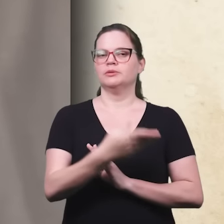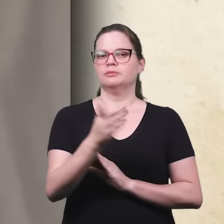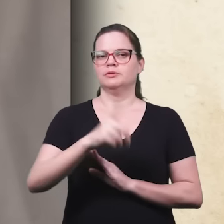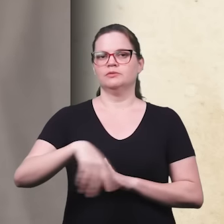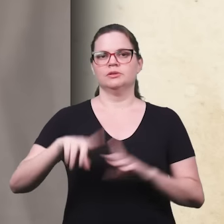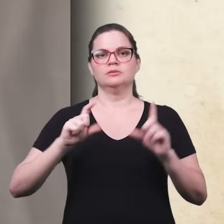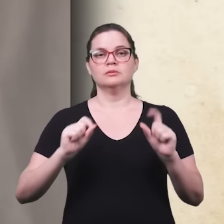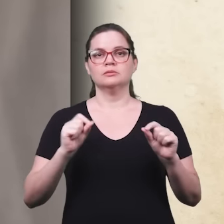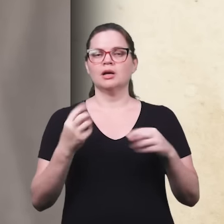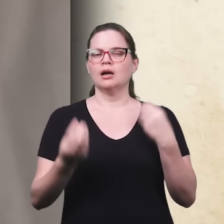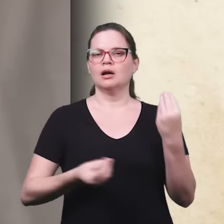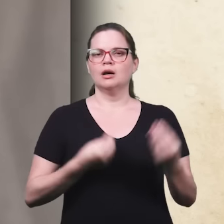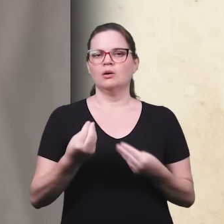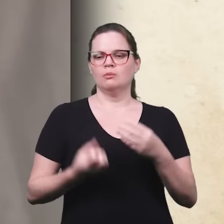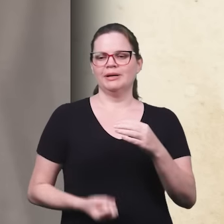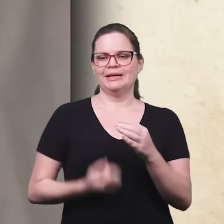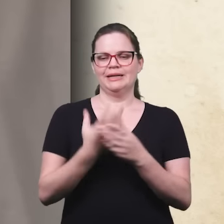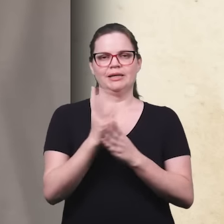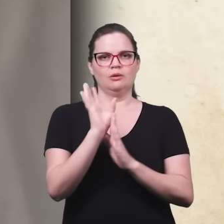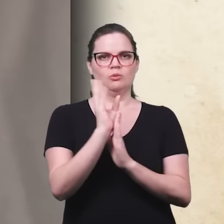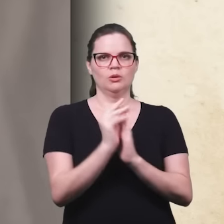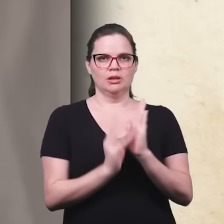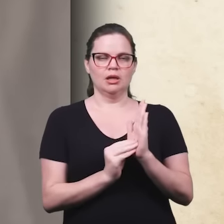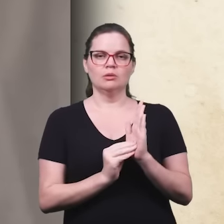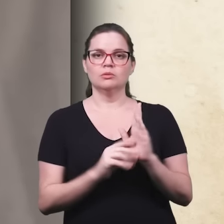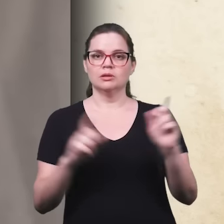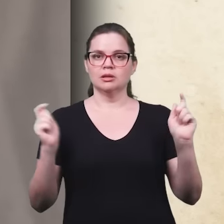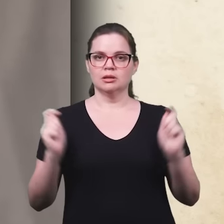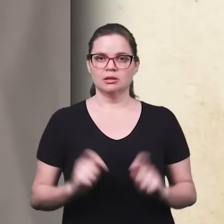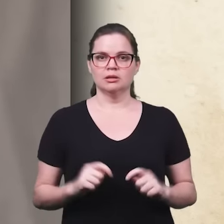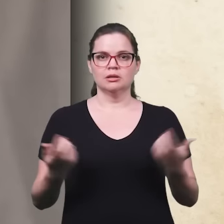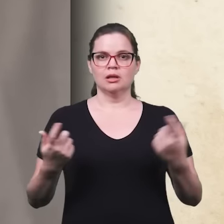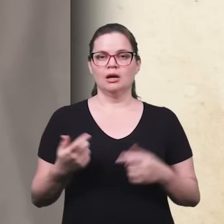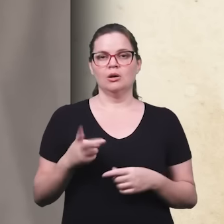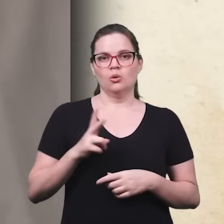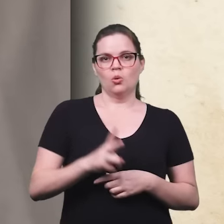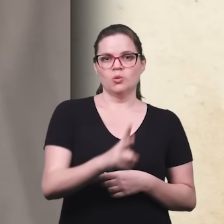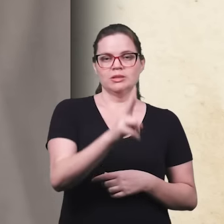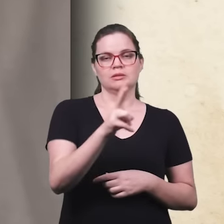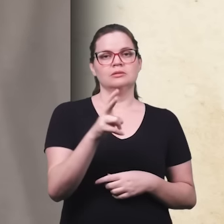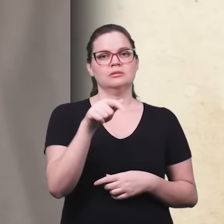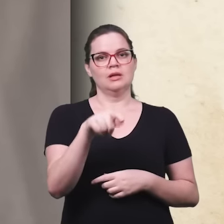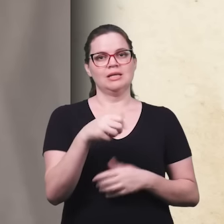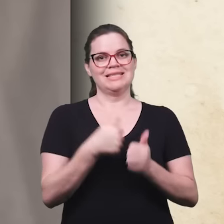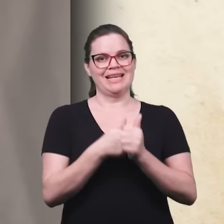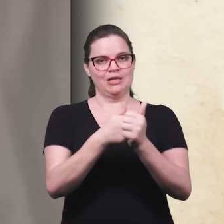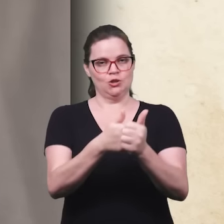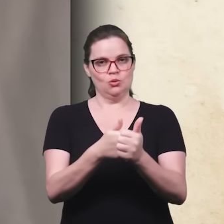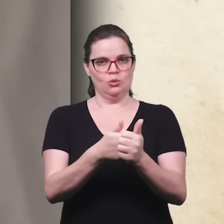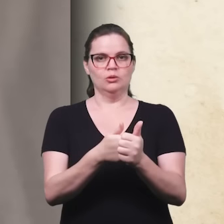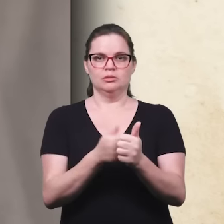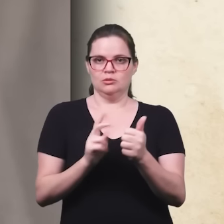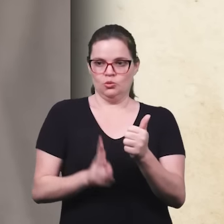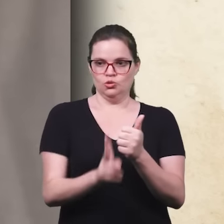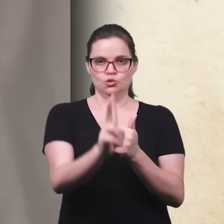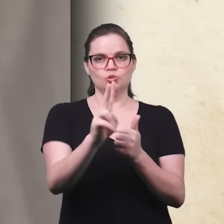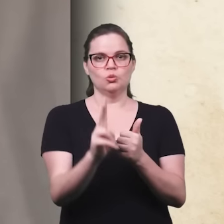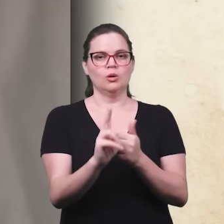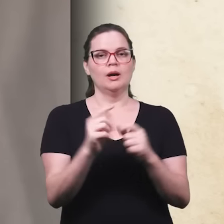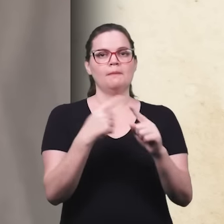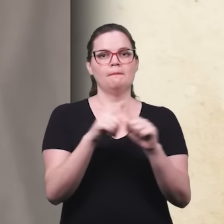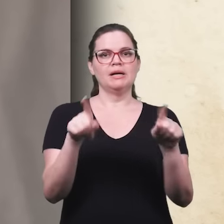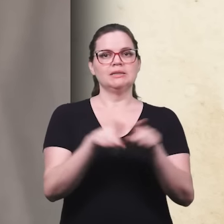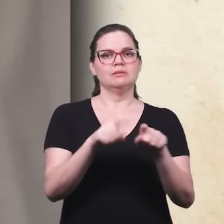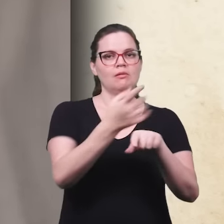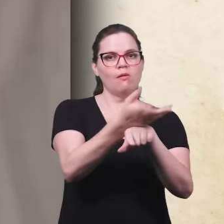irei fazer é: como criar conteúdo que mantenham os seguidores que já temos, mas também que venha